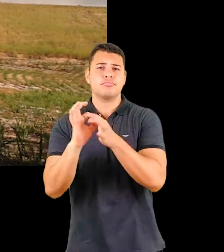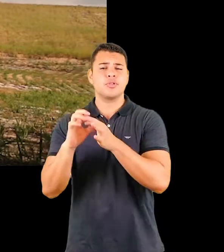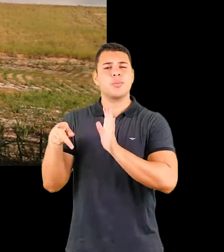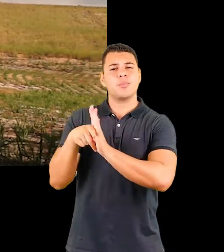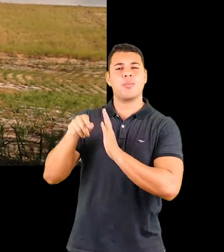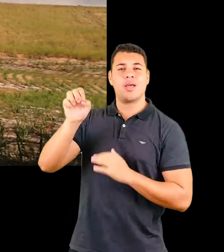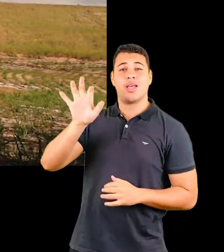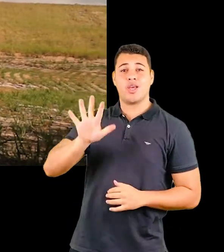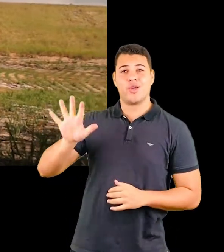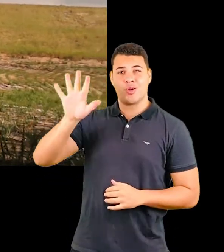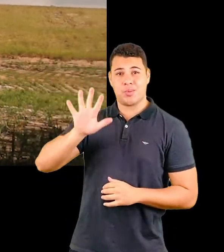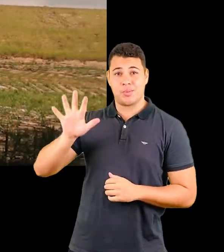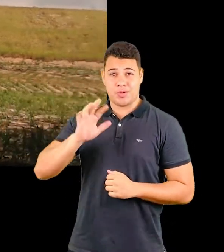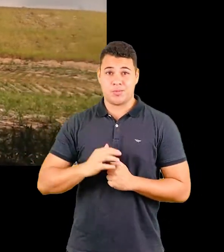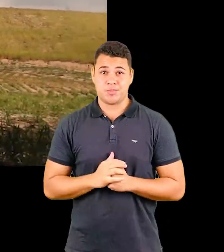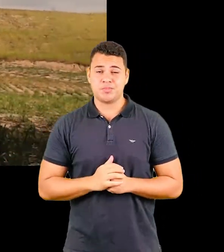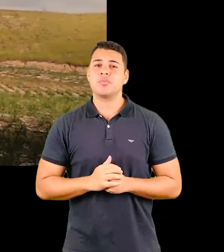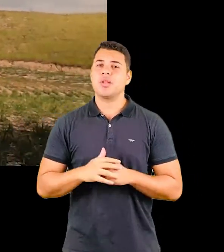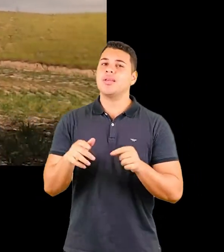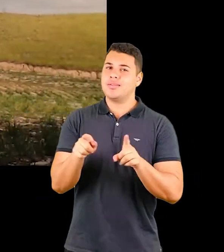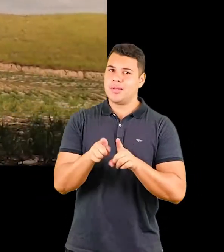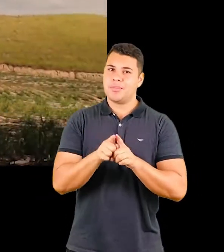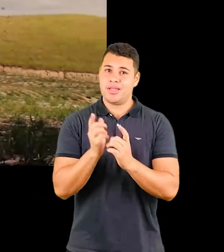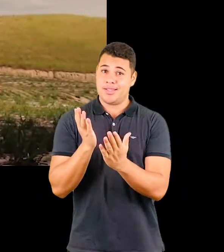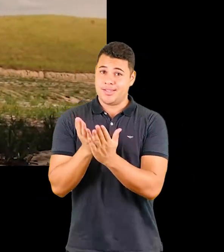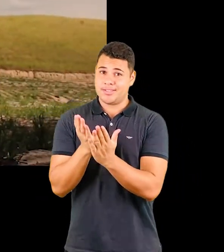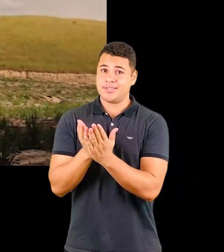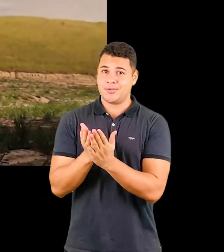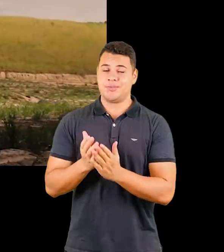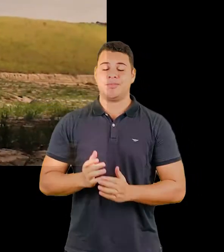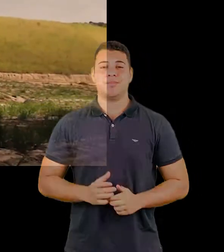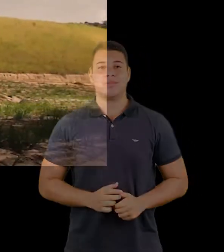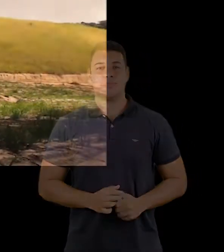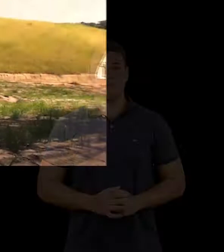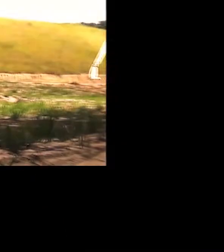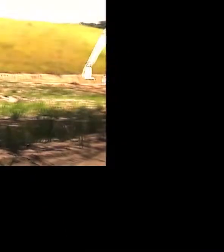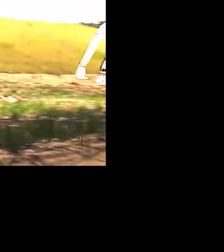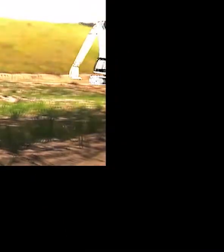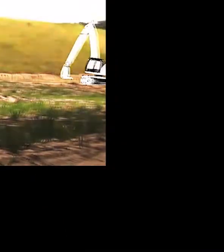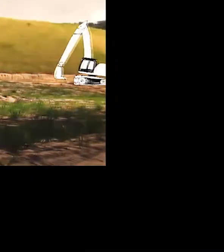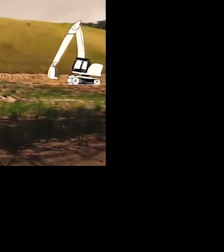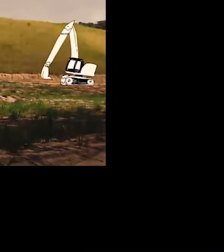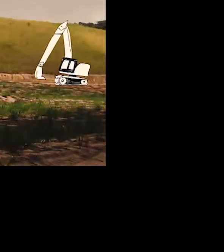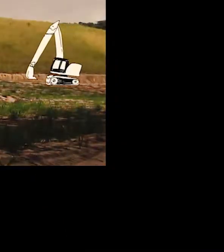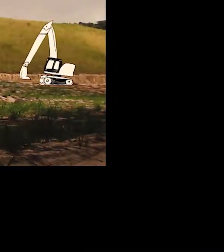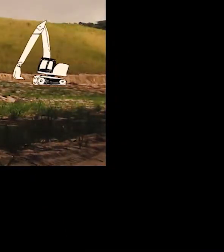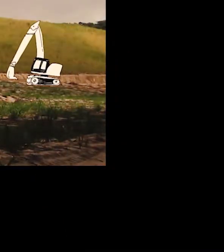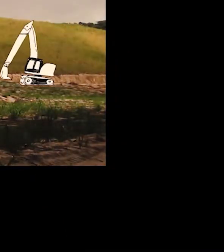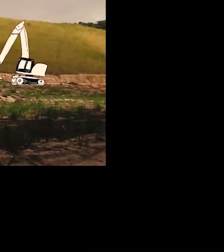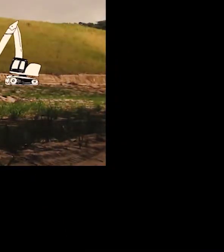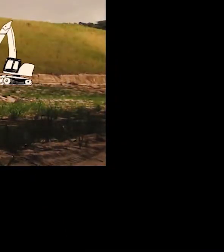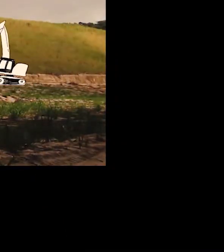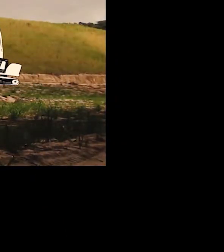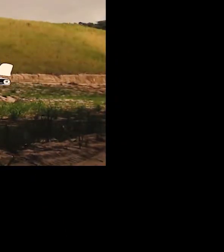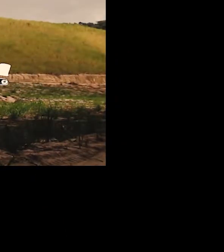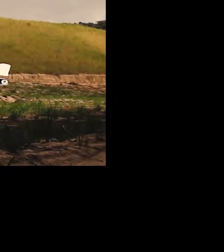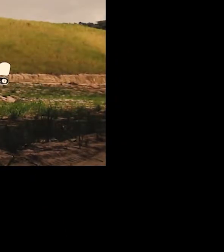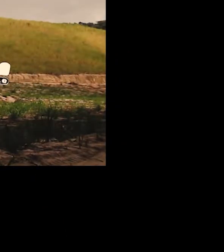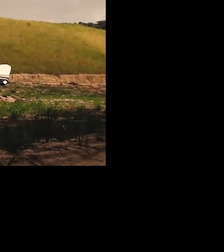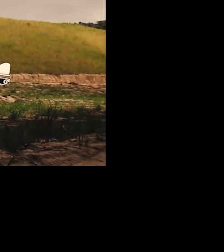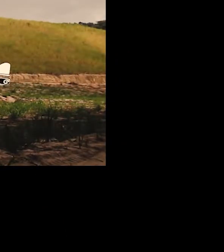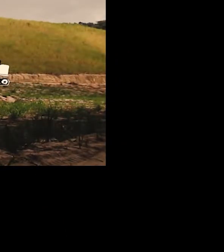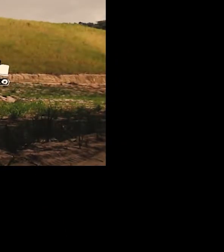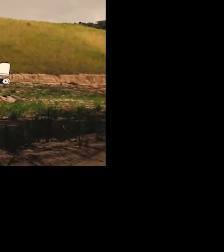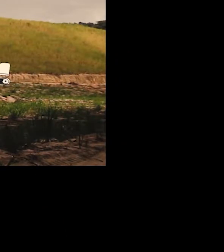de acordo com modelo europeu e súbito cristão. Na tela, o texto. A monocultura da cana-de-açúcar